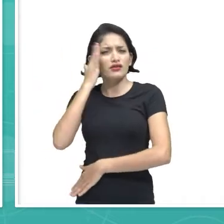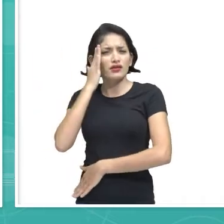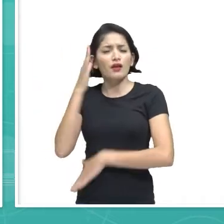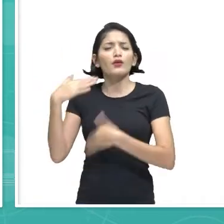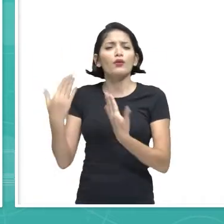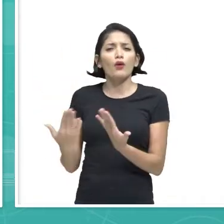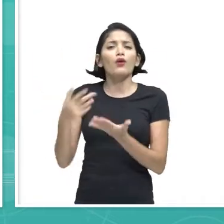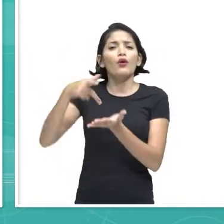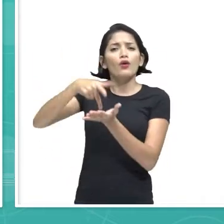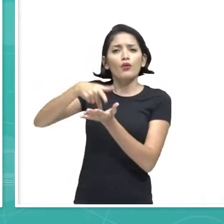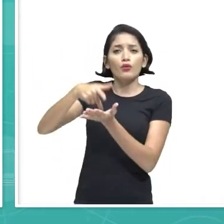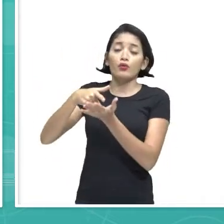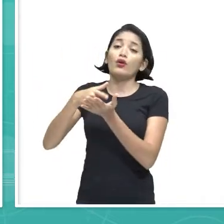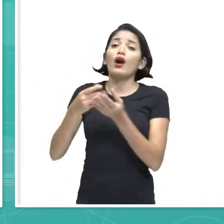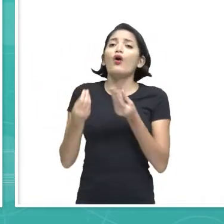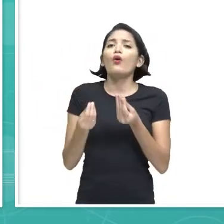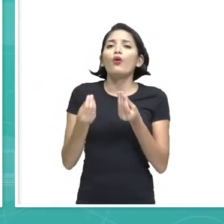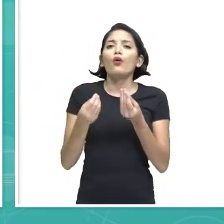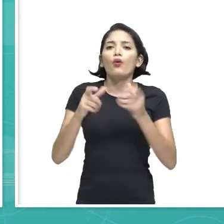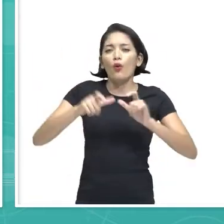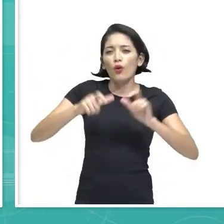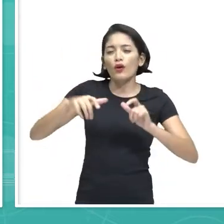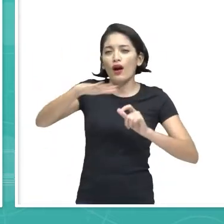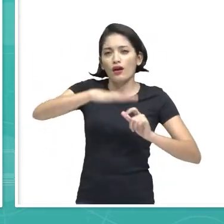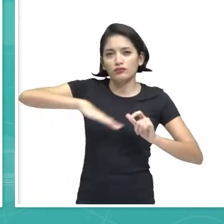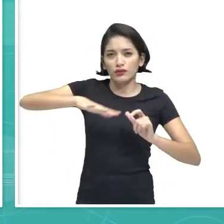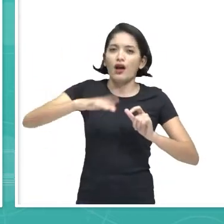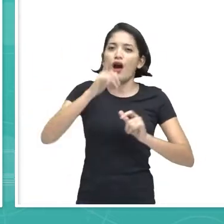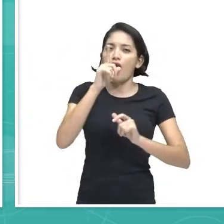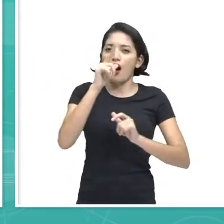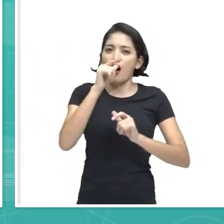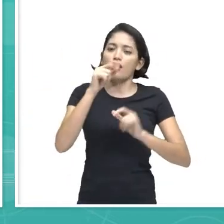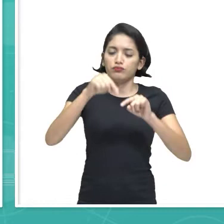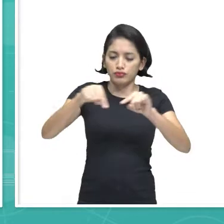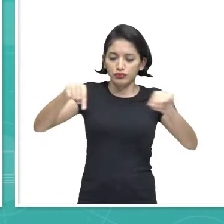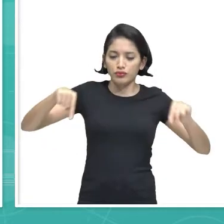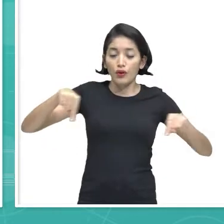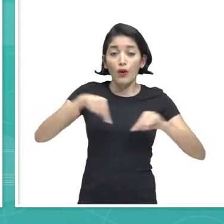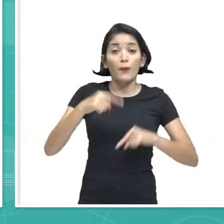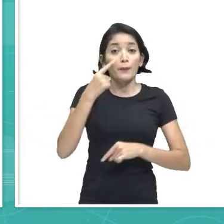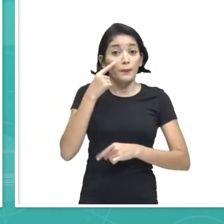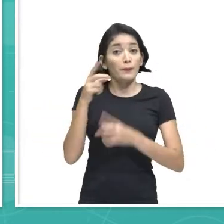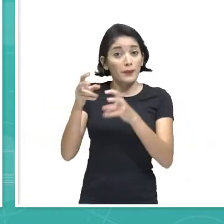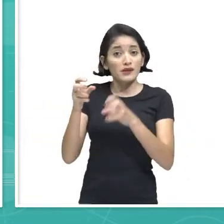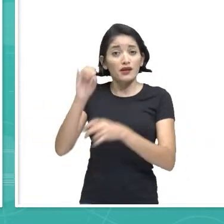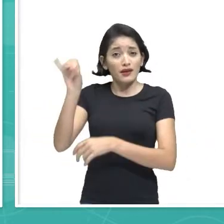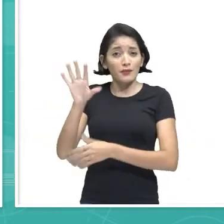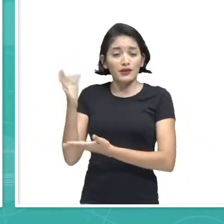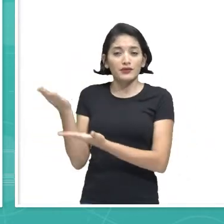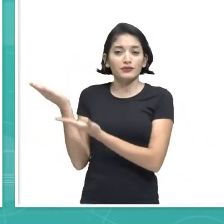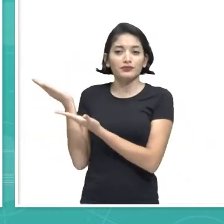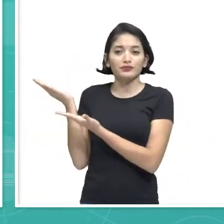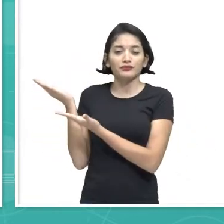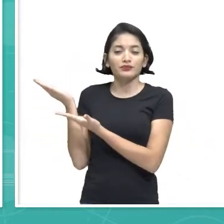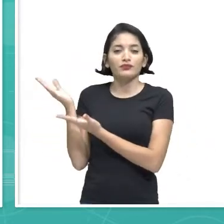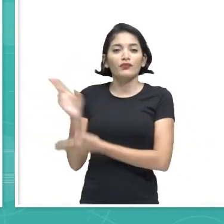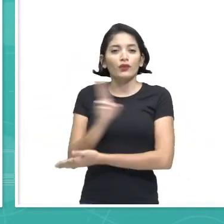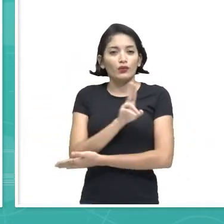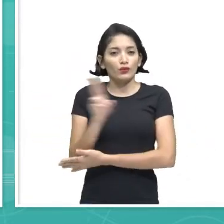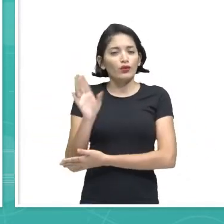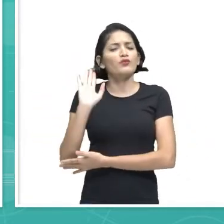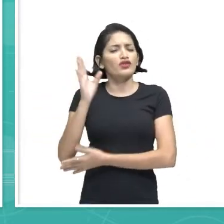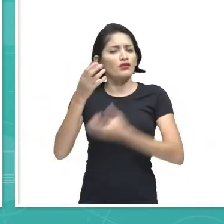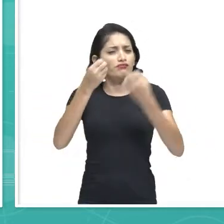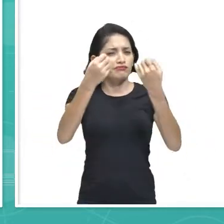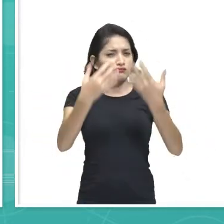tipo de ginástica praticado onde? No meio aquático. Observem aí a imagem, né? O próprio nome já nos diz